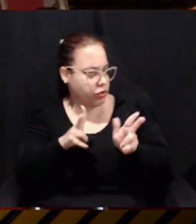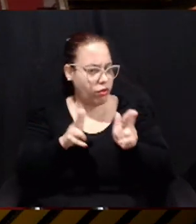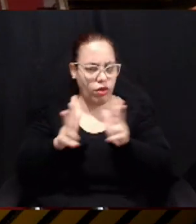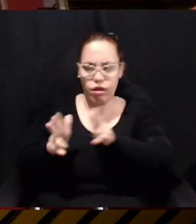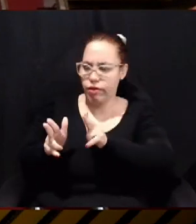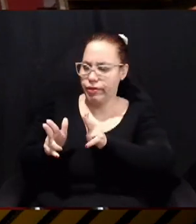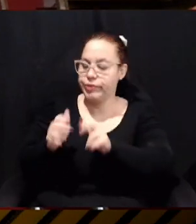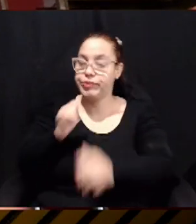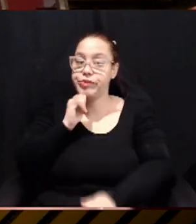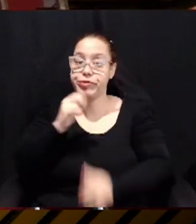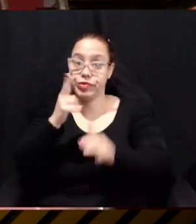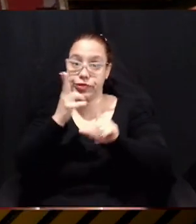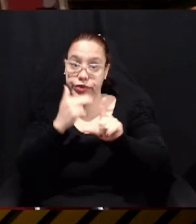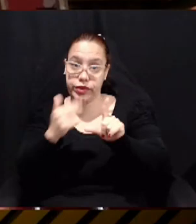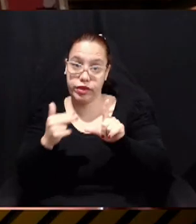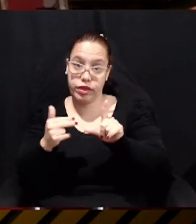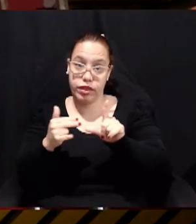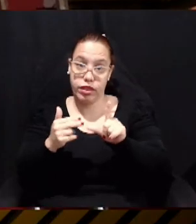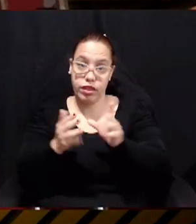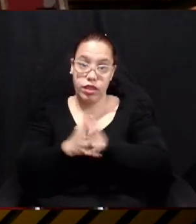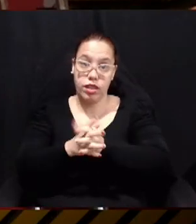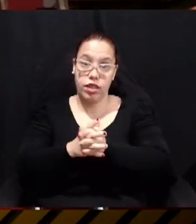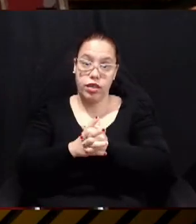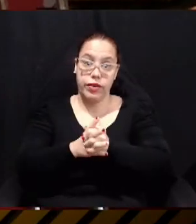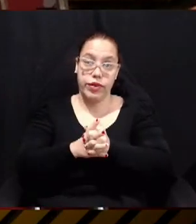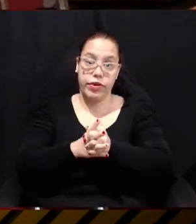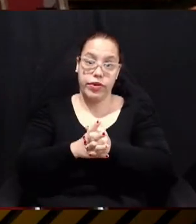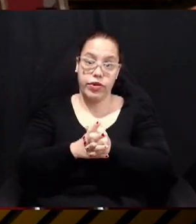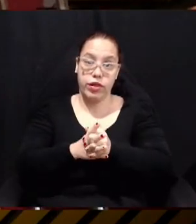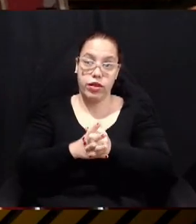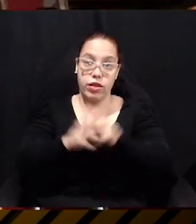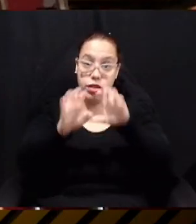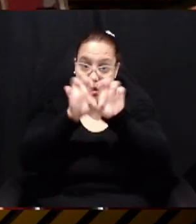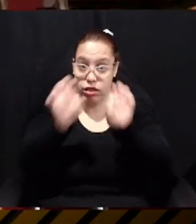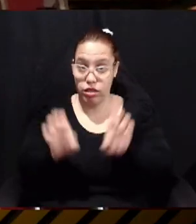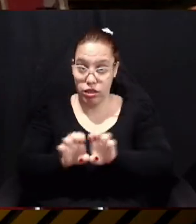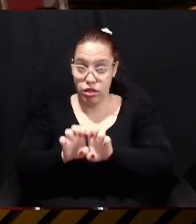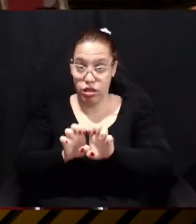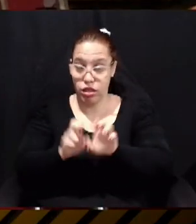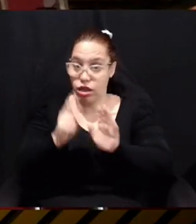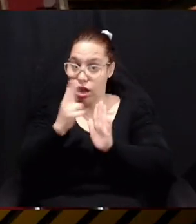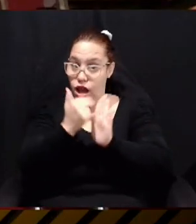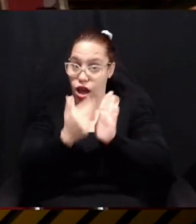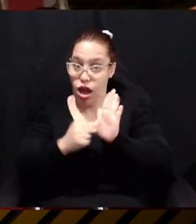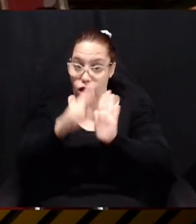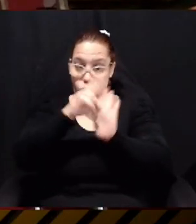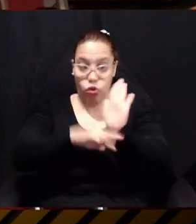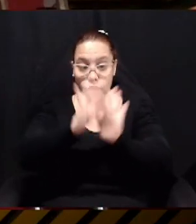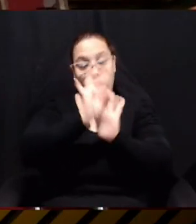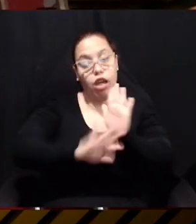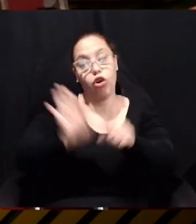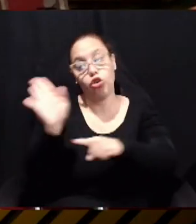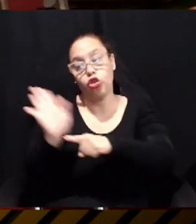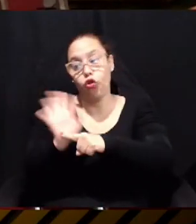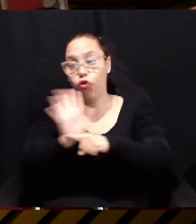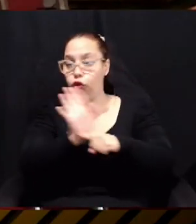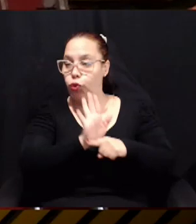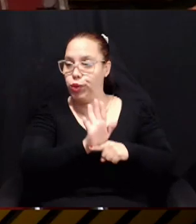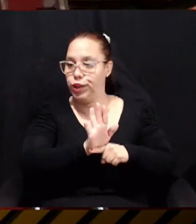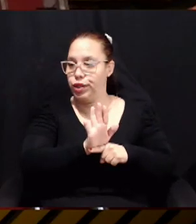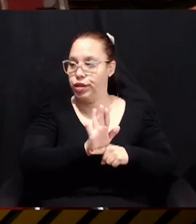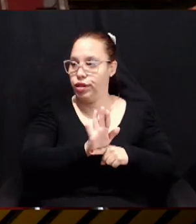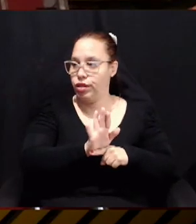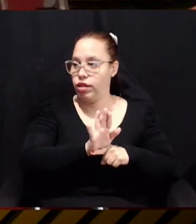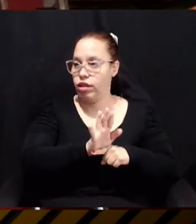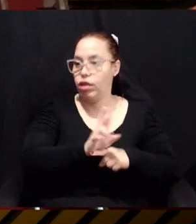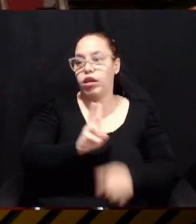desenhar storyboard ou a forma como a gente estrutura a narrativa de um filme. Então eu sempre